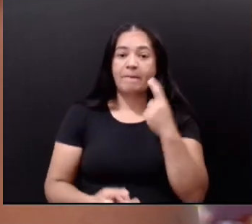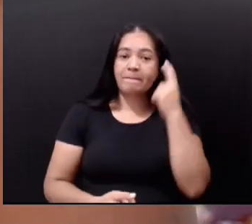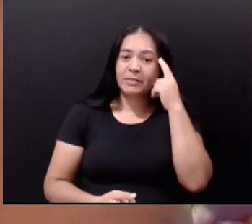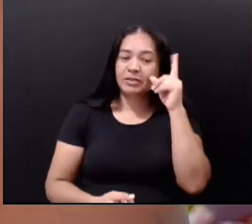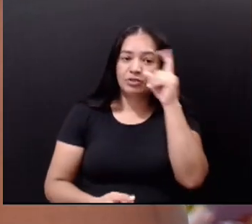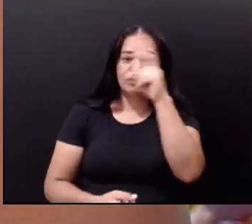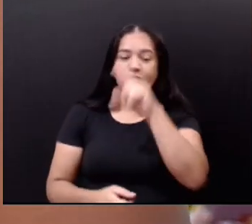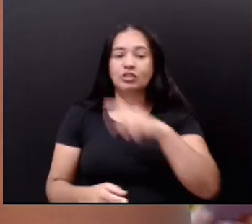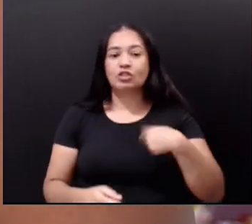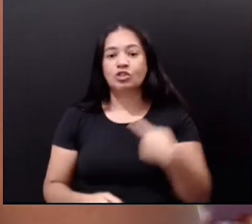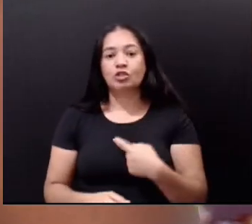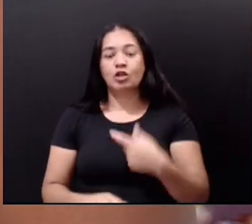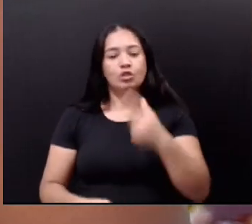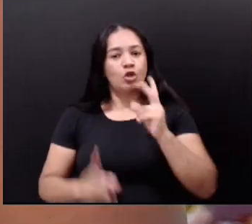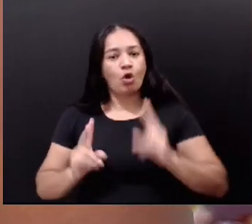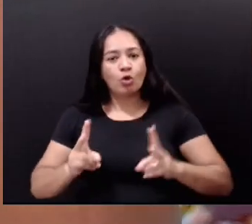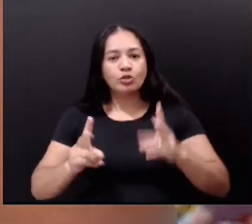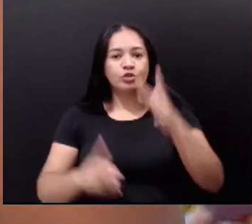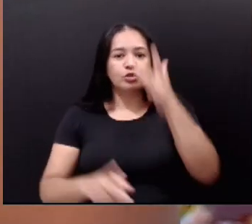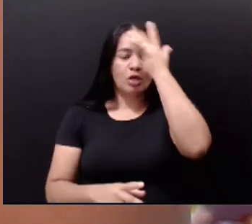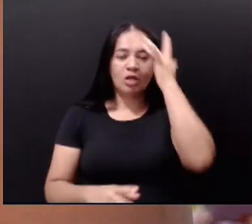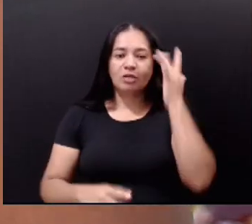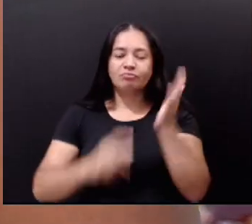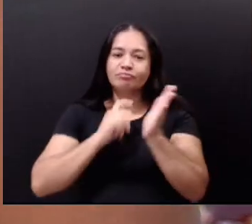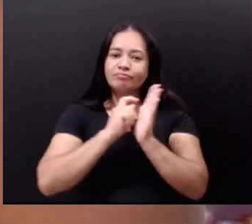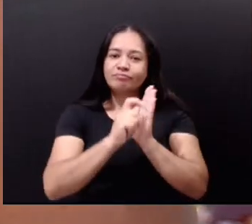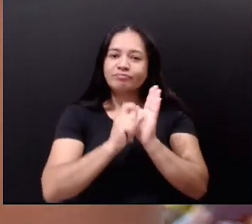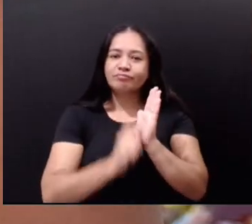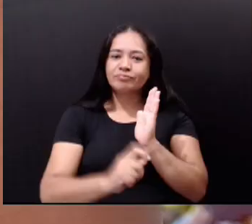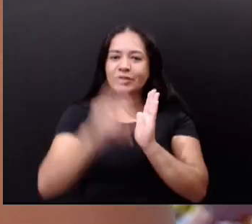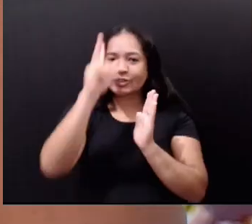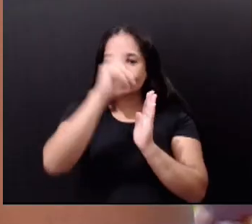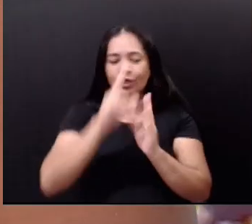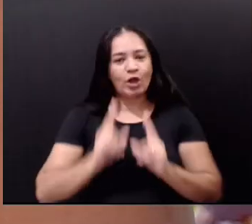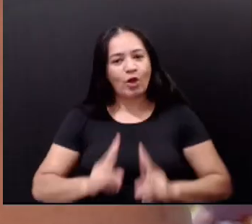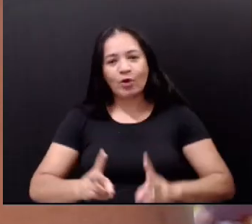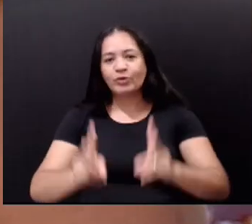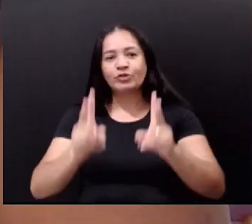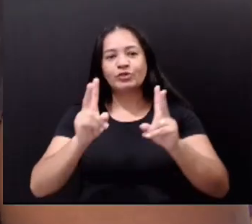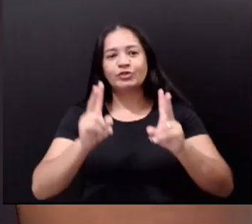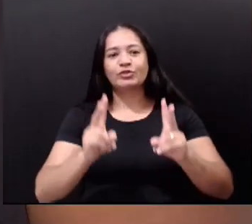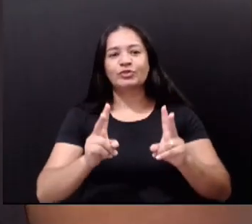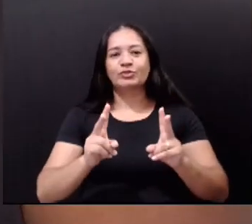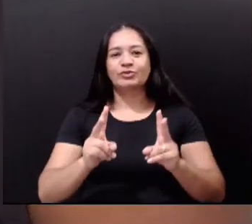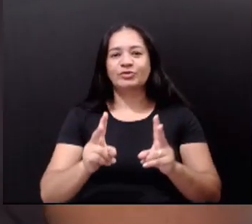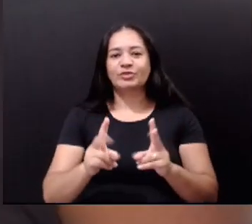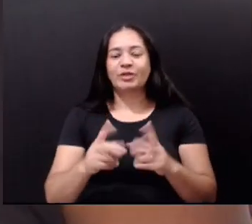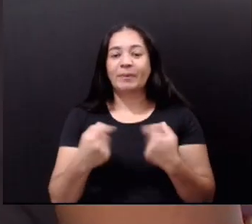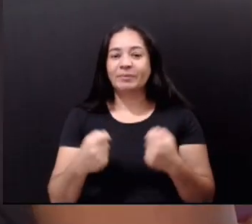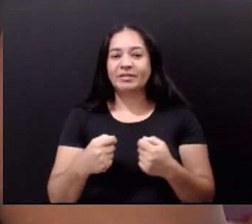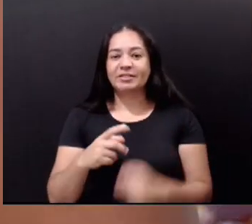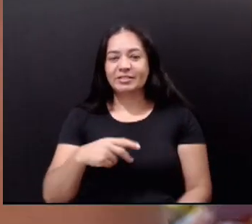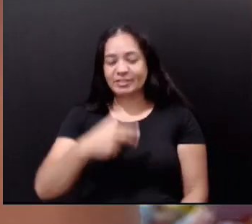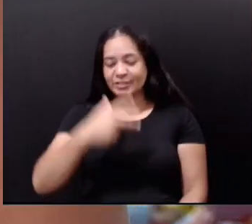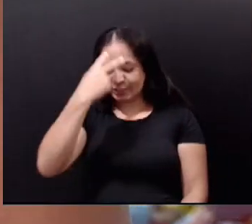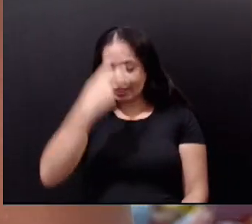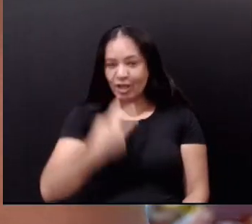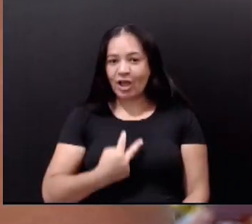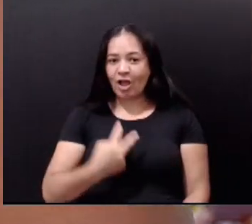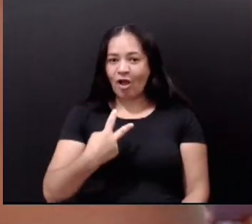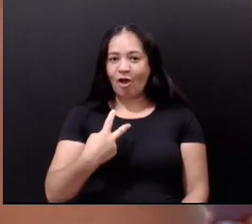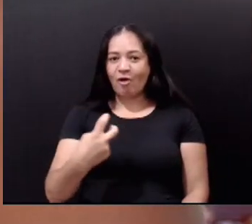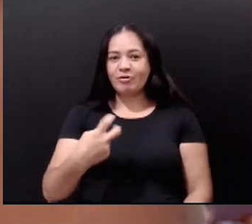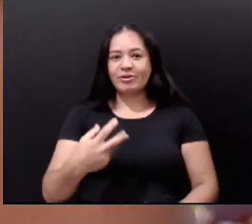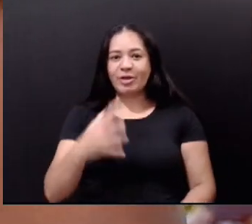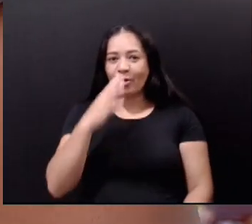estamos escrevendo nossas histórias, né, e é isso, não tem fase para admirar o personagem que nós somos. O mais importante da nossa vida,